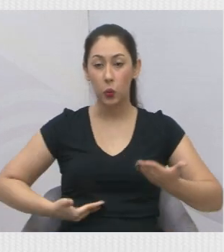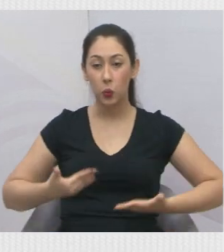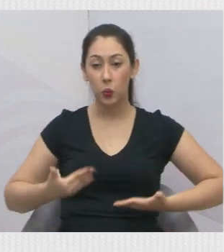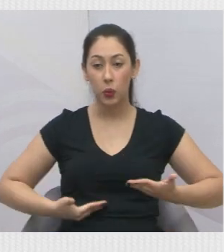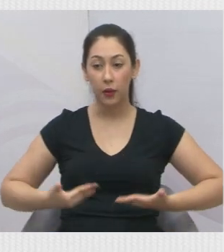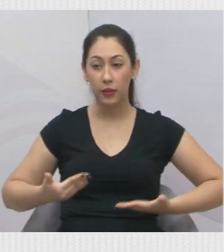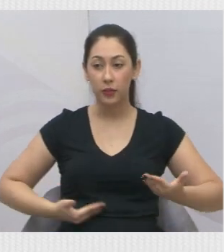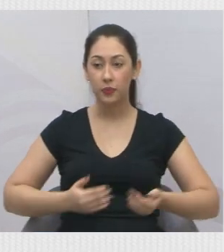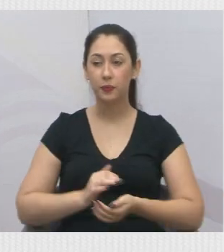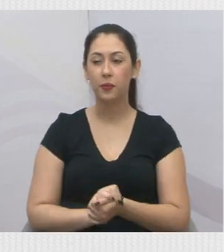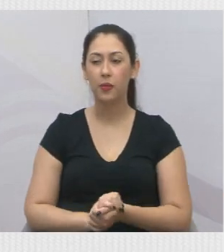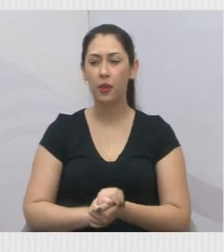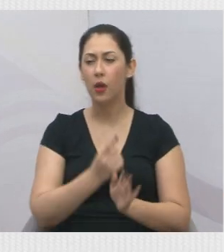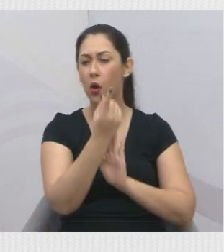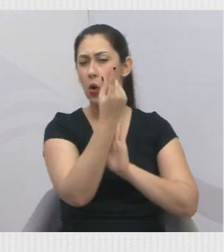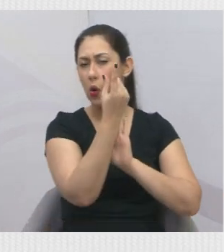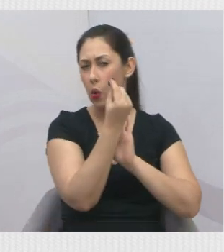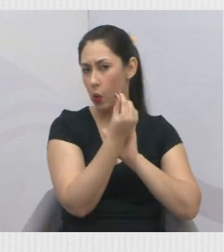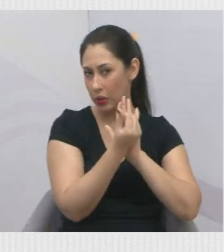Aqui foi orçado